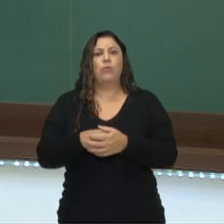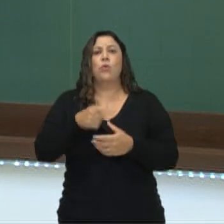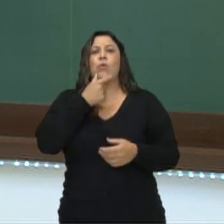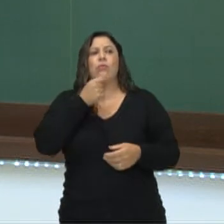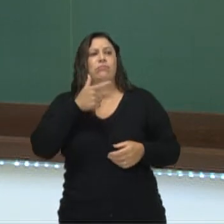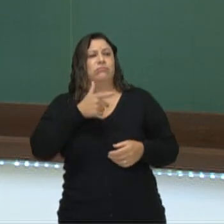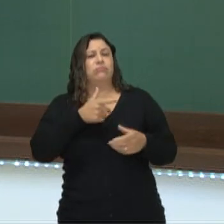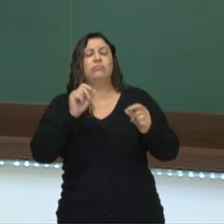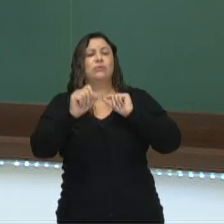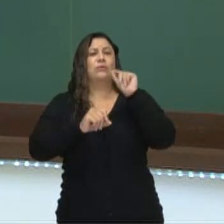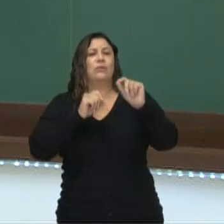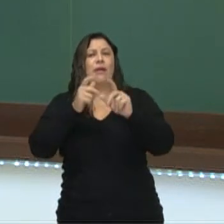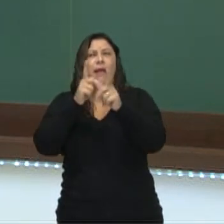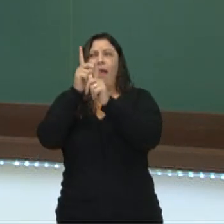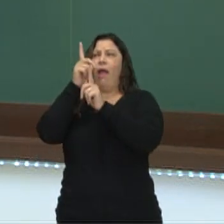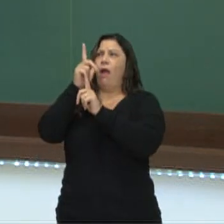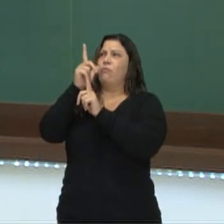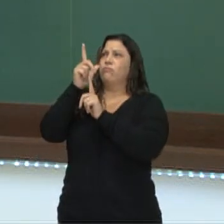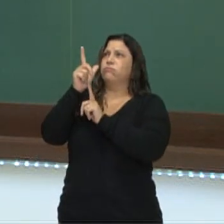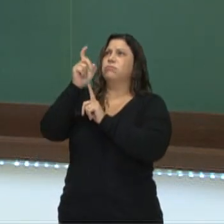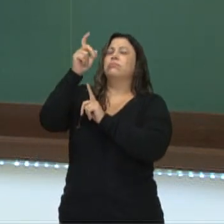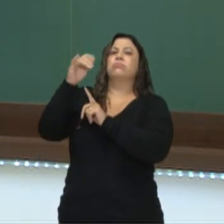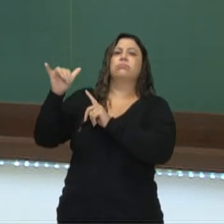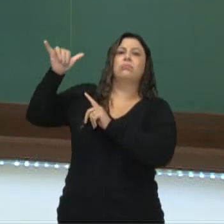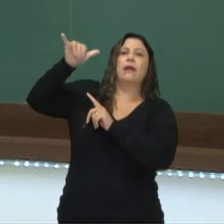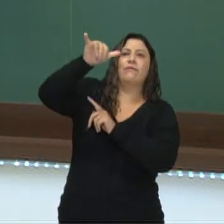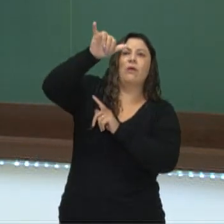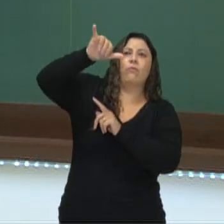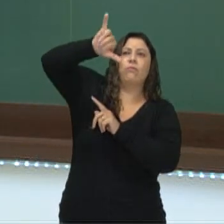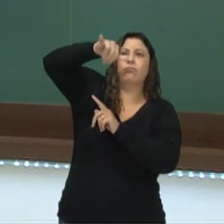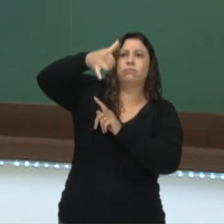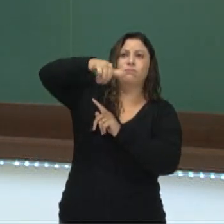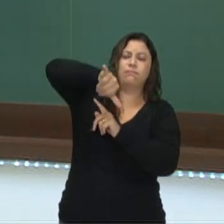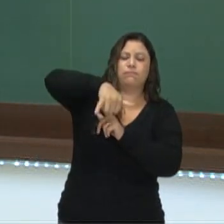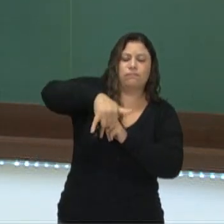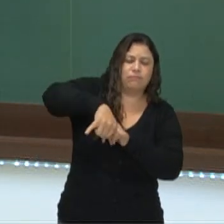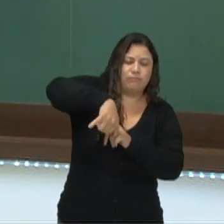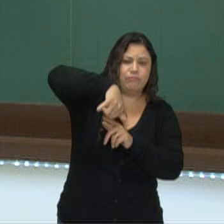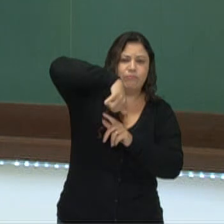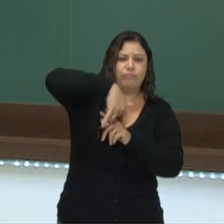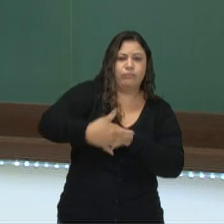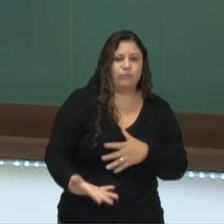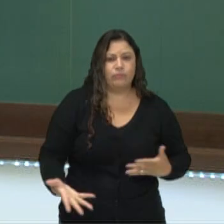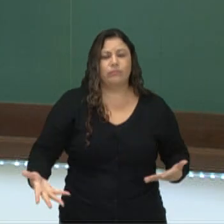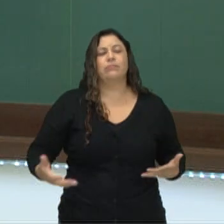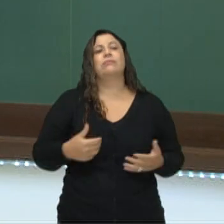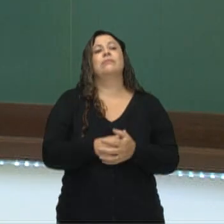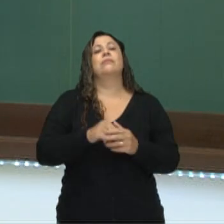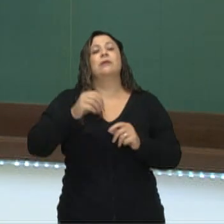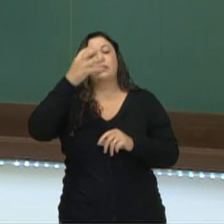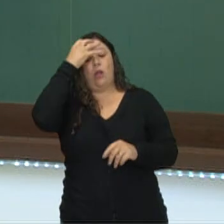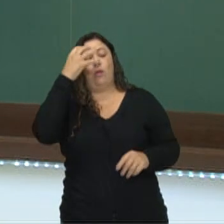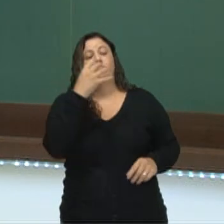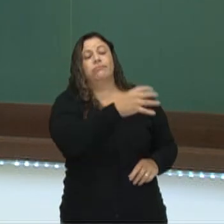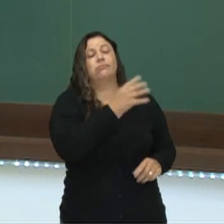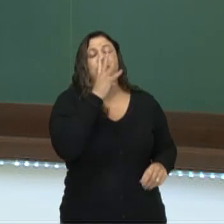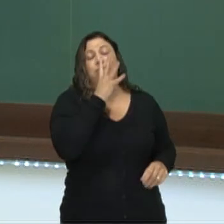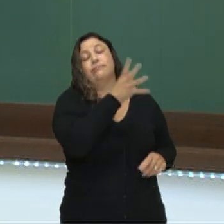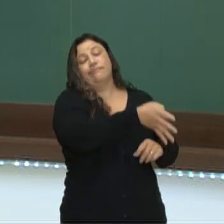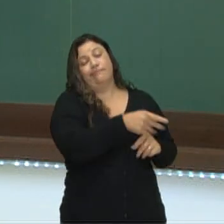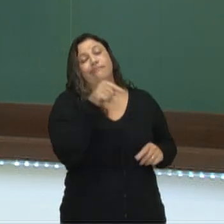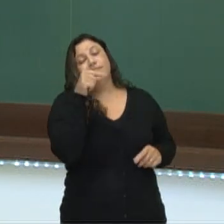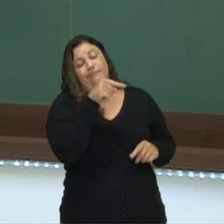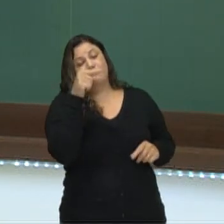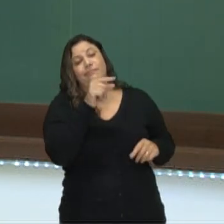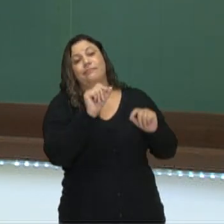o avião. E aí? Os Tutsis foram acusados. E aí começou então